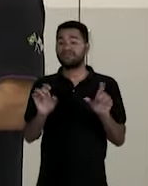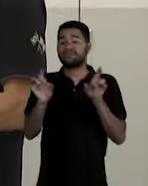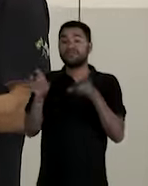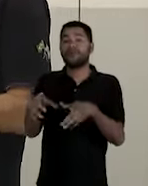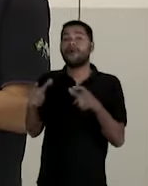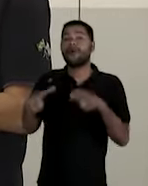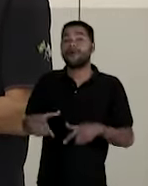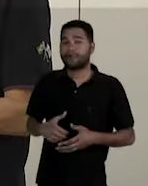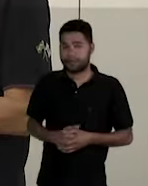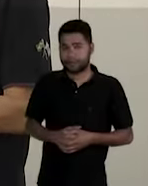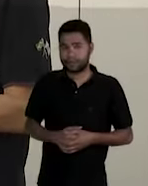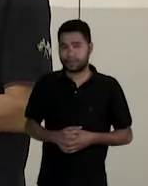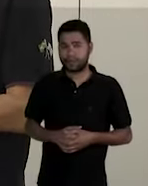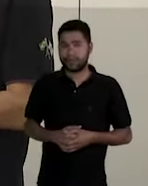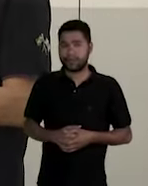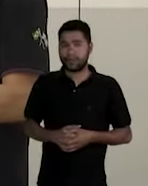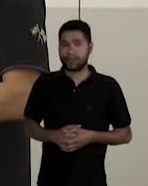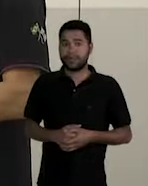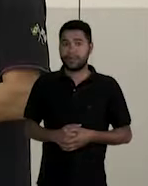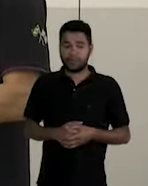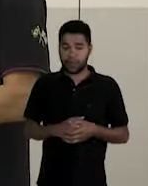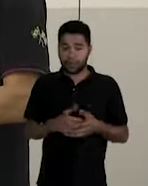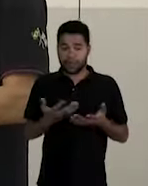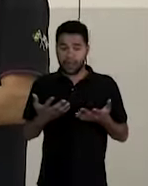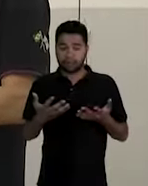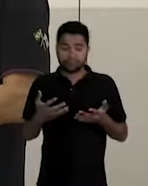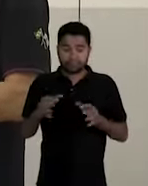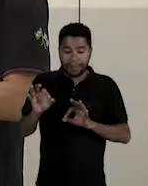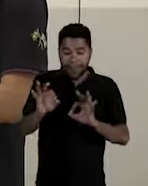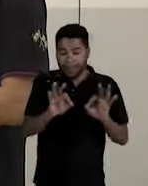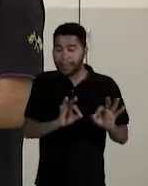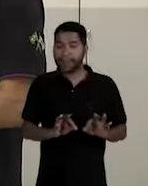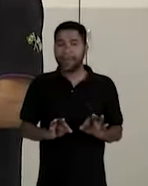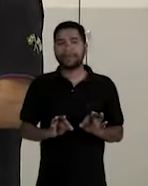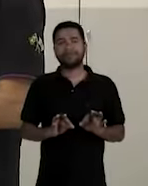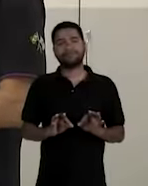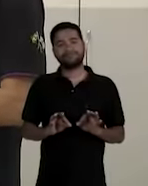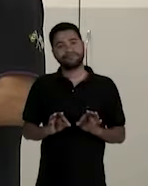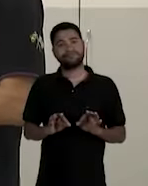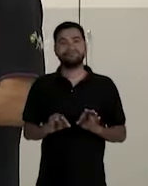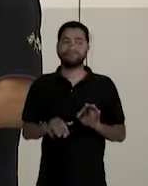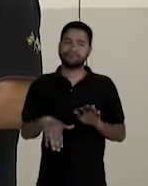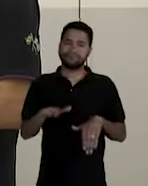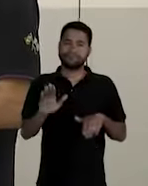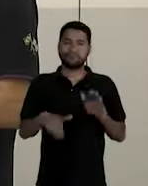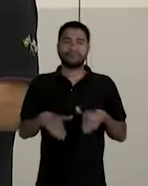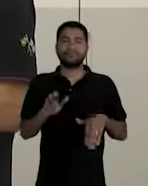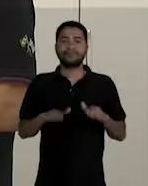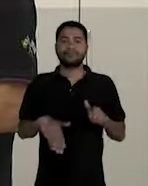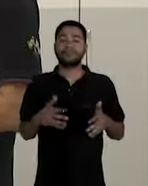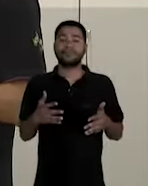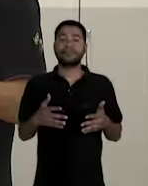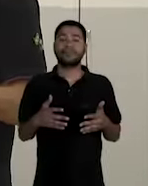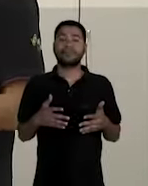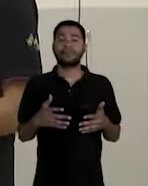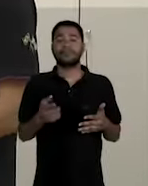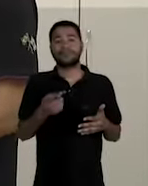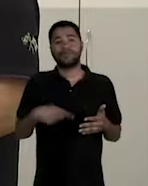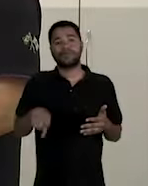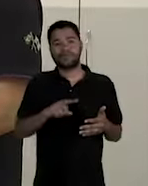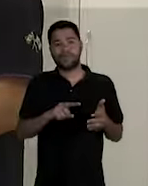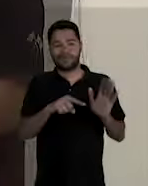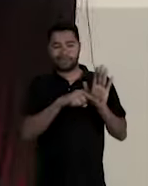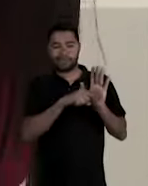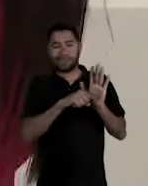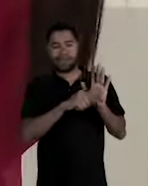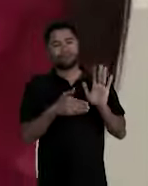útil? Como que isso vai ser reciclado, armazenado? Então, muito provavelmente, esses contras nós vamos ver mais